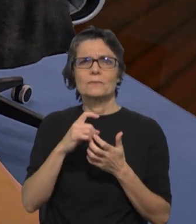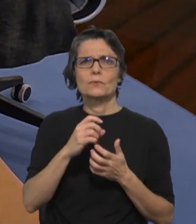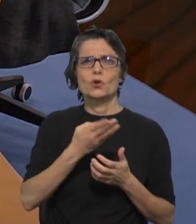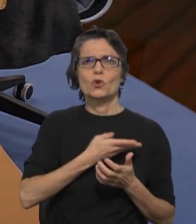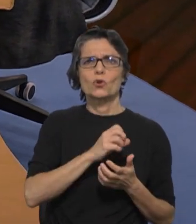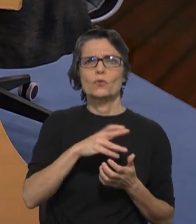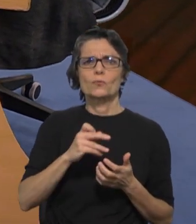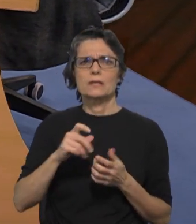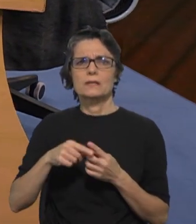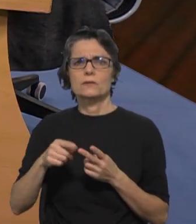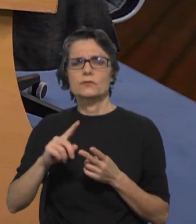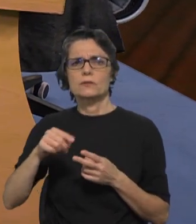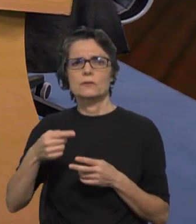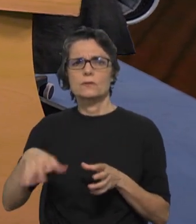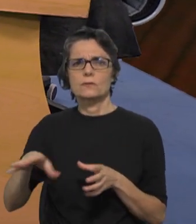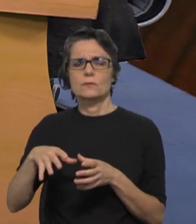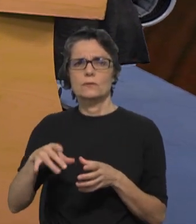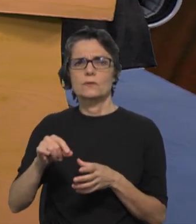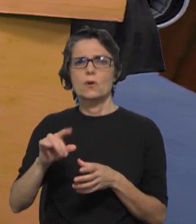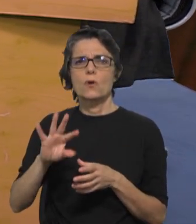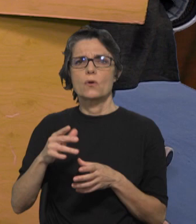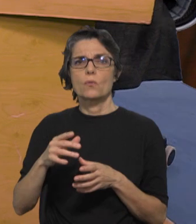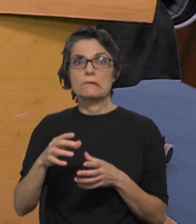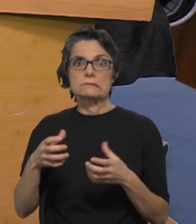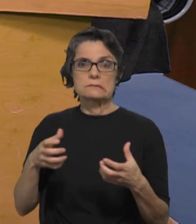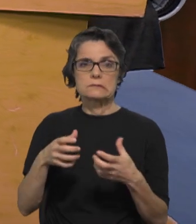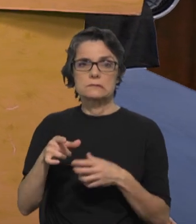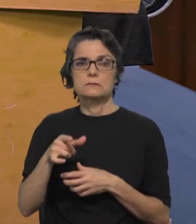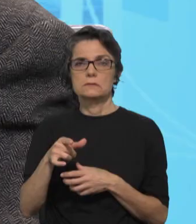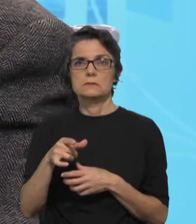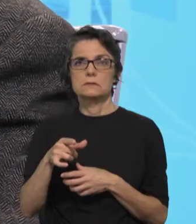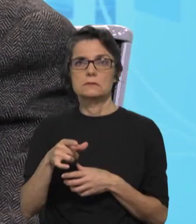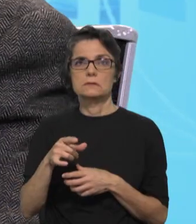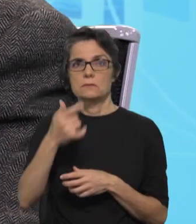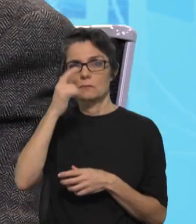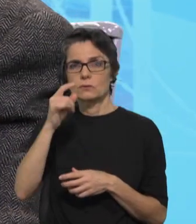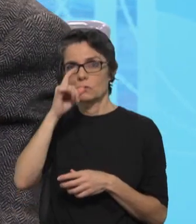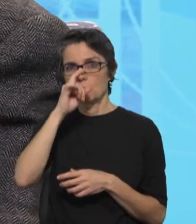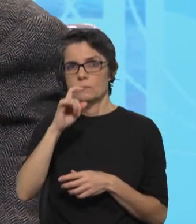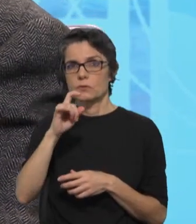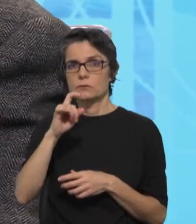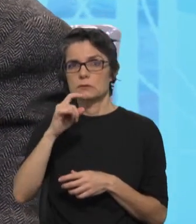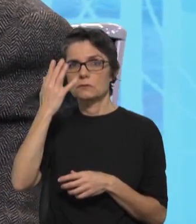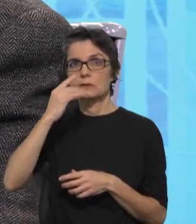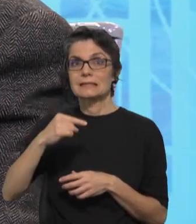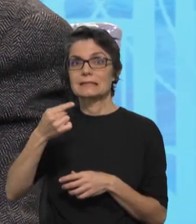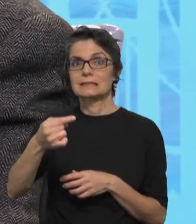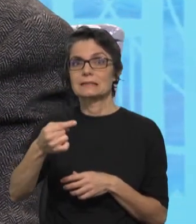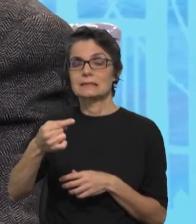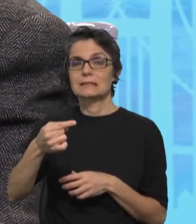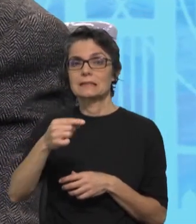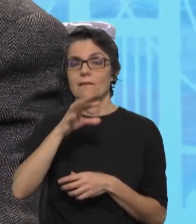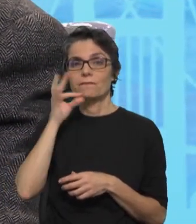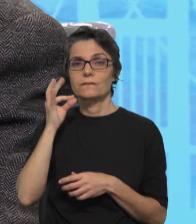foram fáceis. Quando aquilo aqueceu muito, houve alguém que se lembrou de que no dia seguinte era o aniversário de Dom